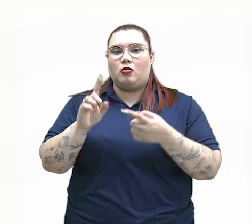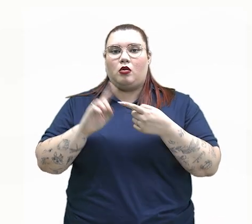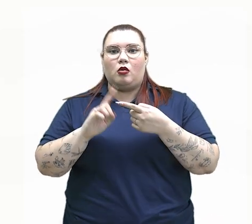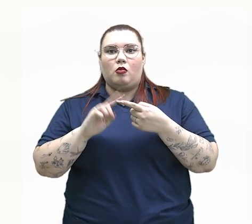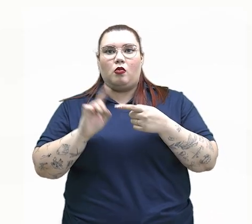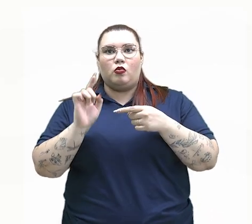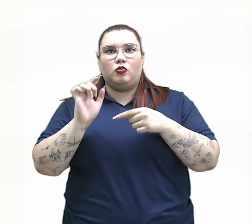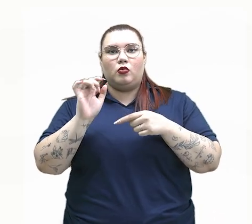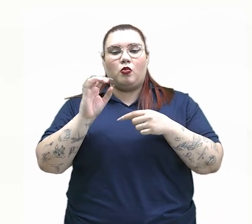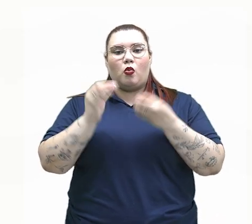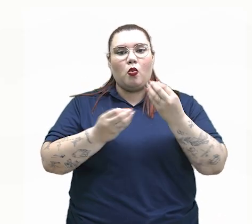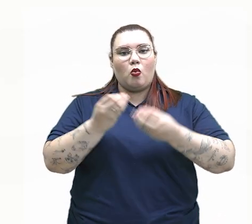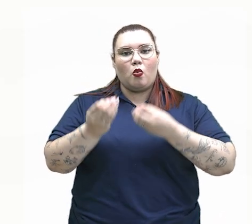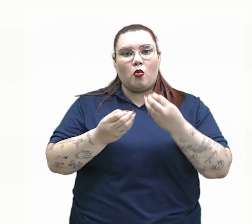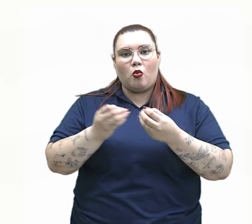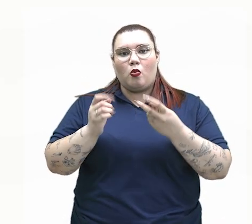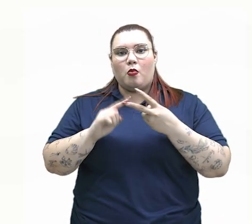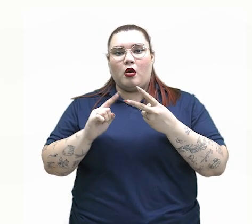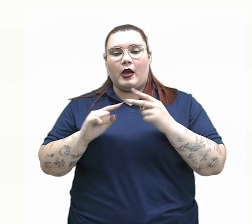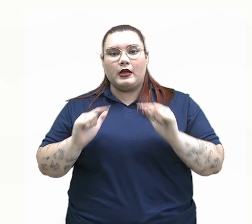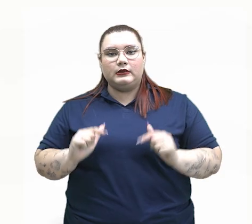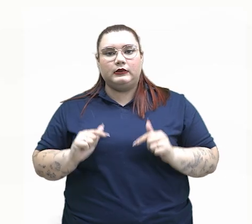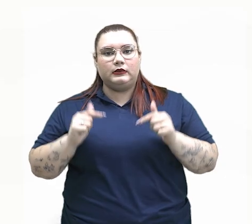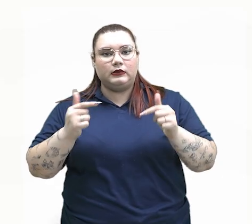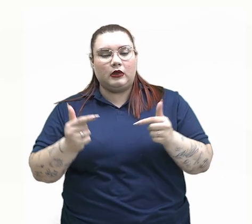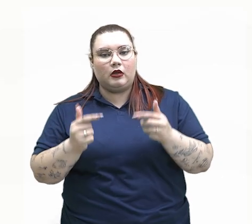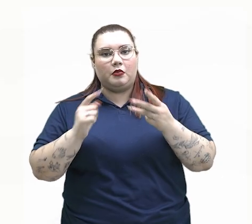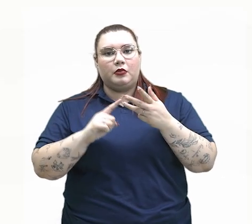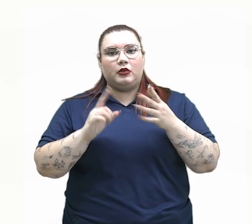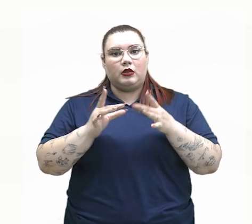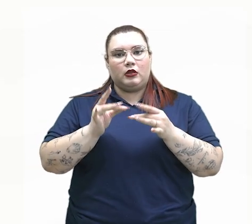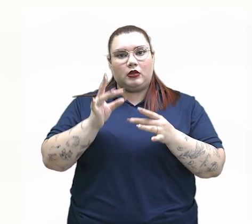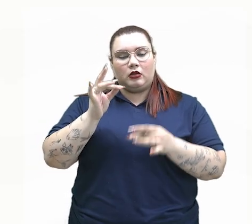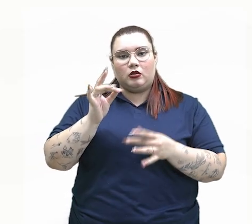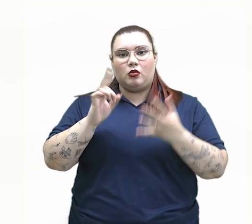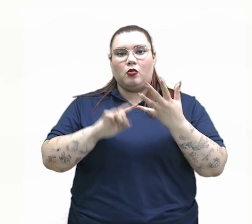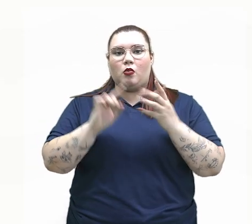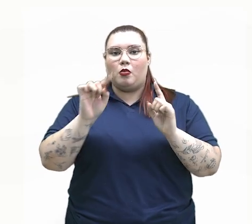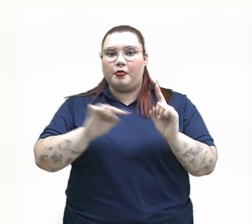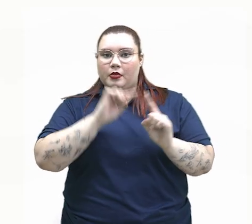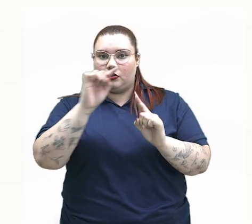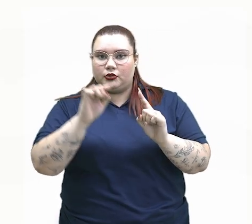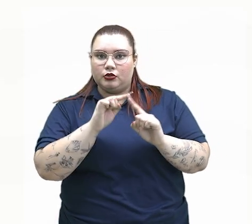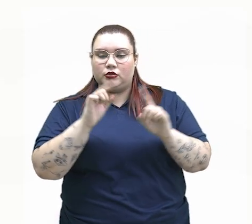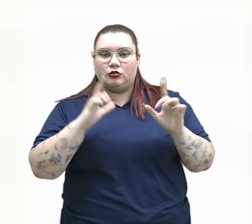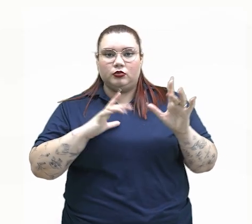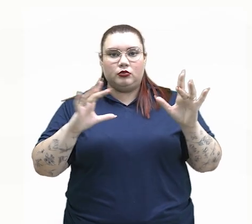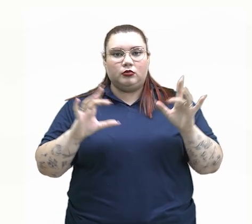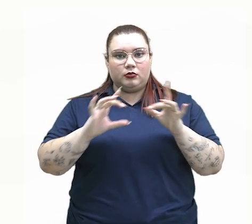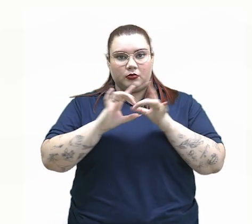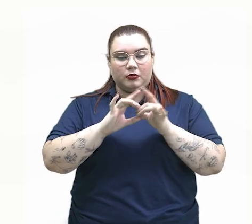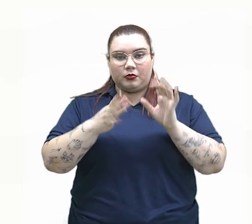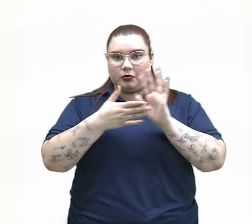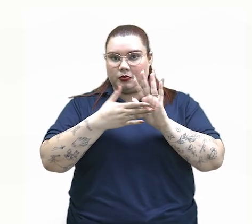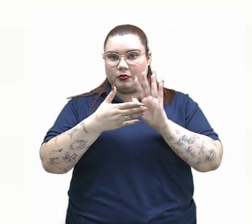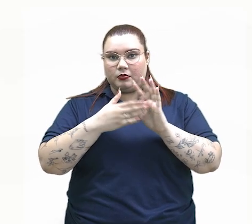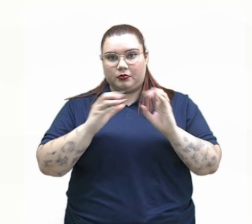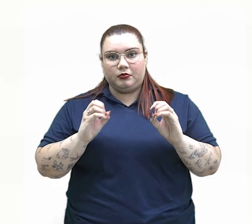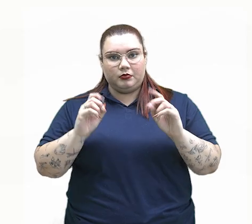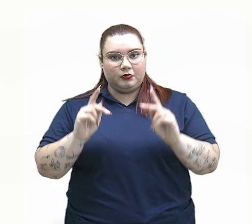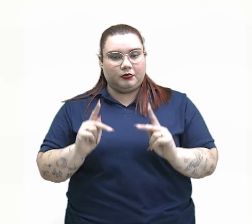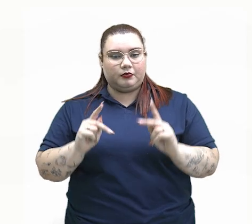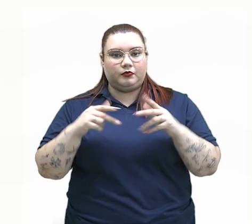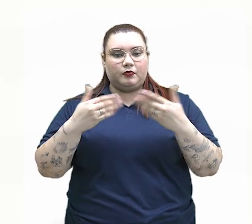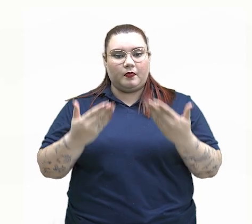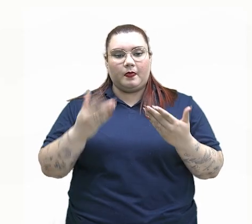ação, temos o detalhamento, né? Que faz parte aí e a finalidade, né? Que fazem parte aí da nossa proposta de intervenção. Então, o Ministério